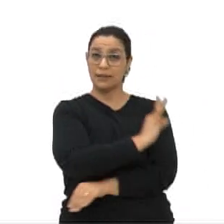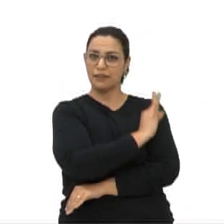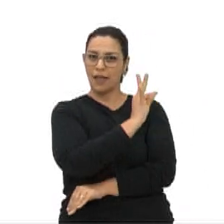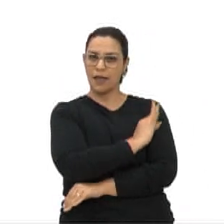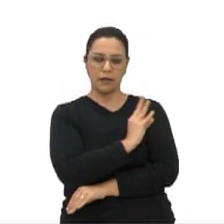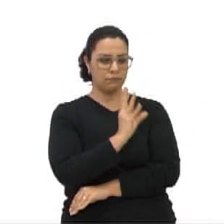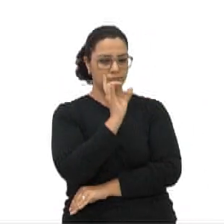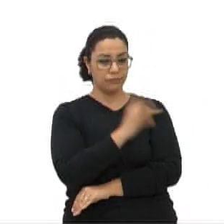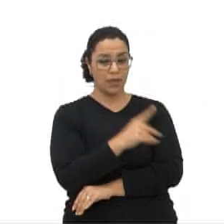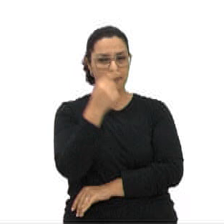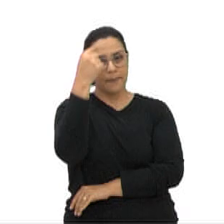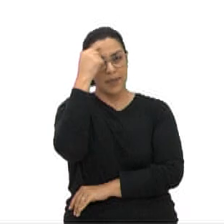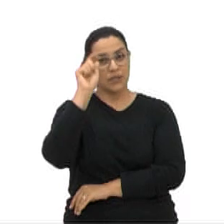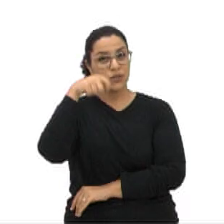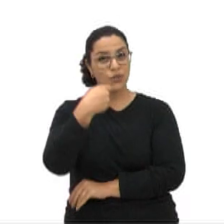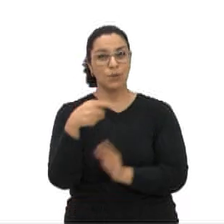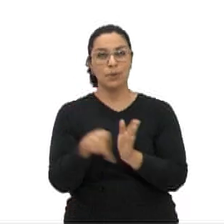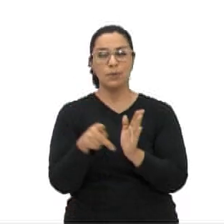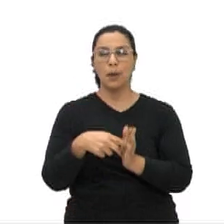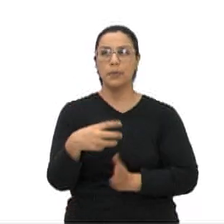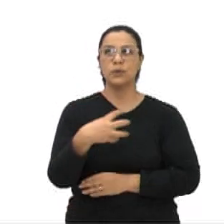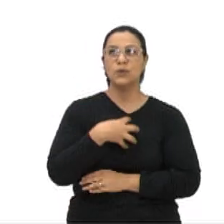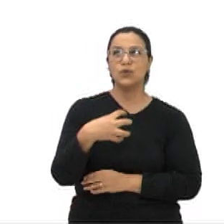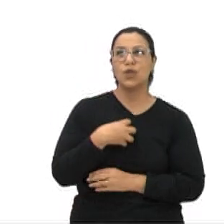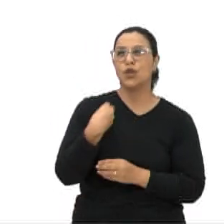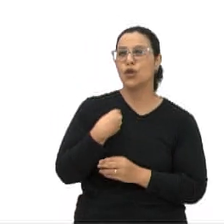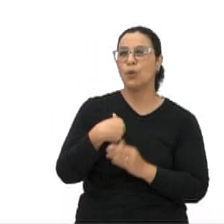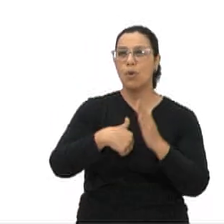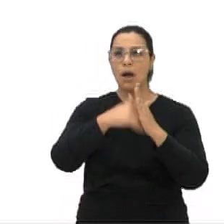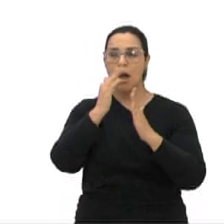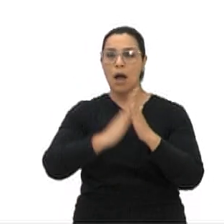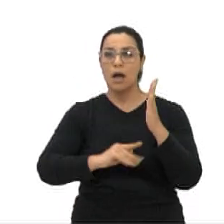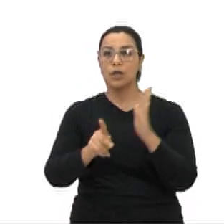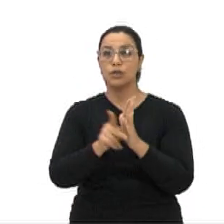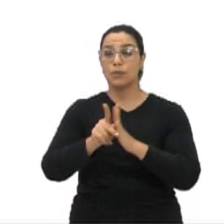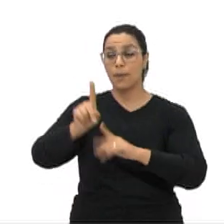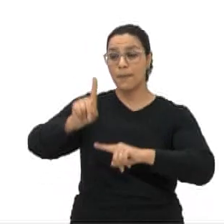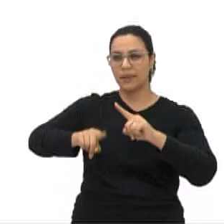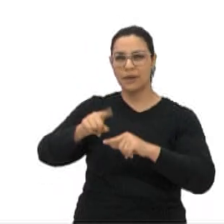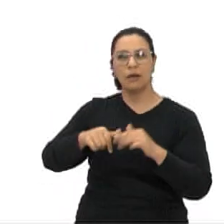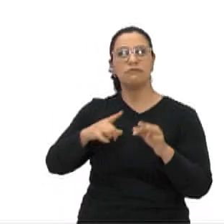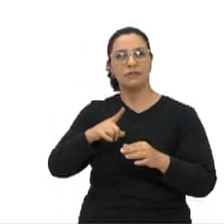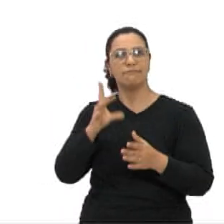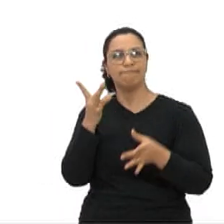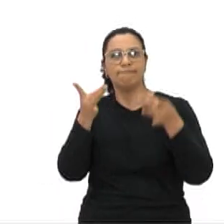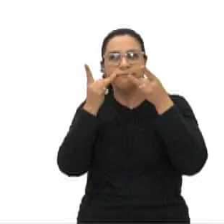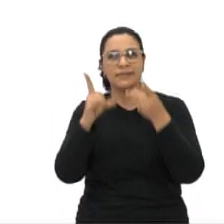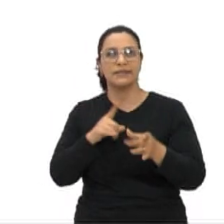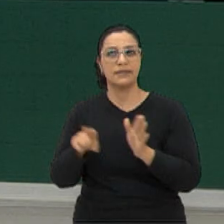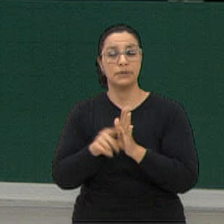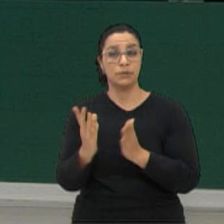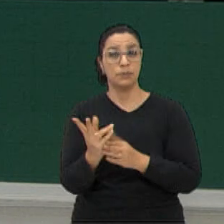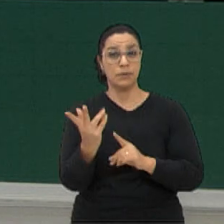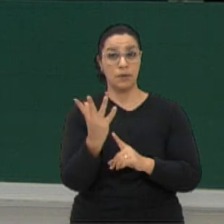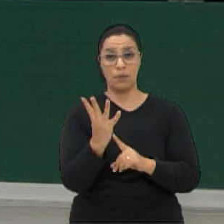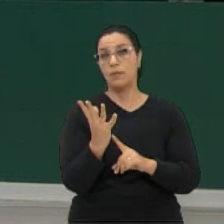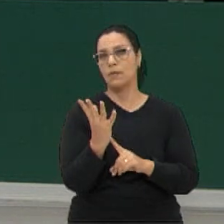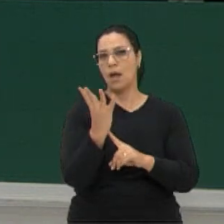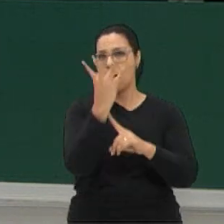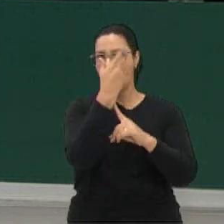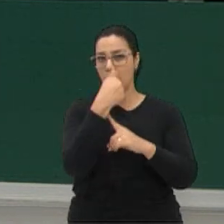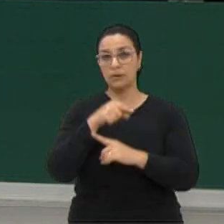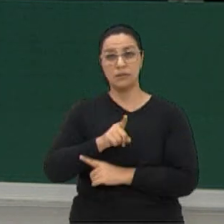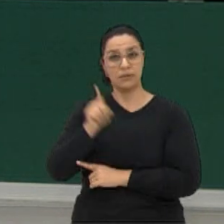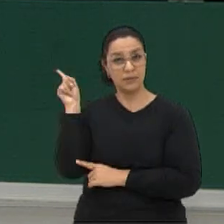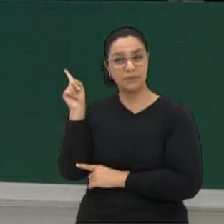e agora ele começa a pensar mais na construção da obra a partir da sua materialidade. Quando a gente pensa numa arte como essa da natureza